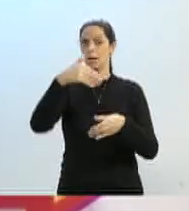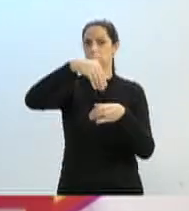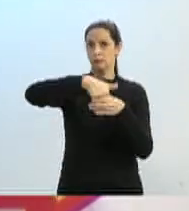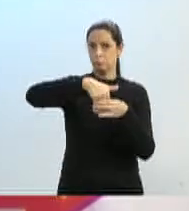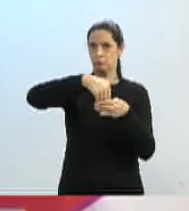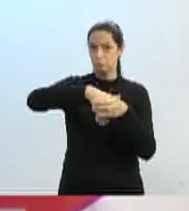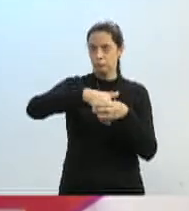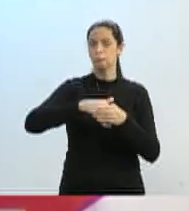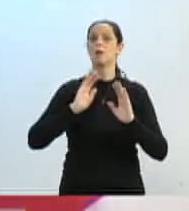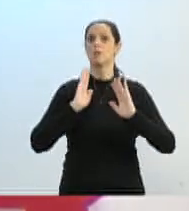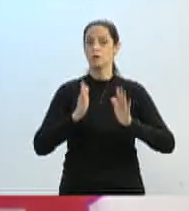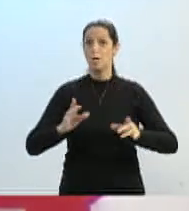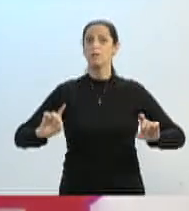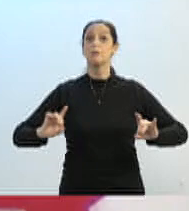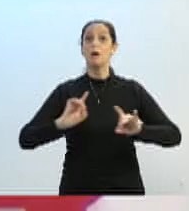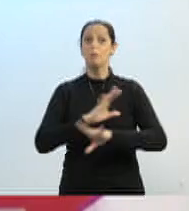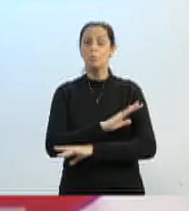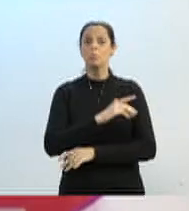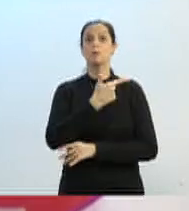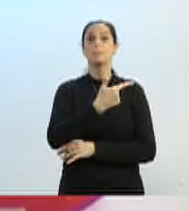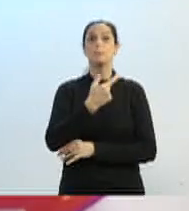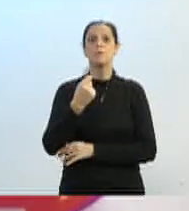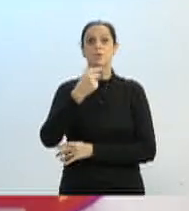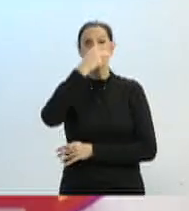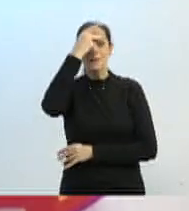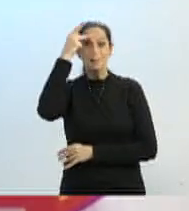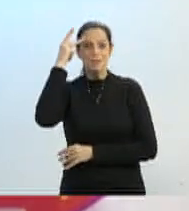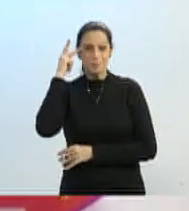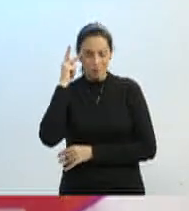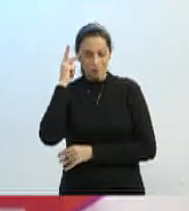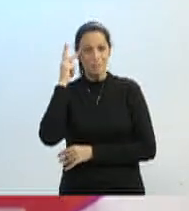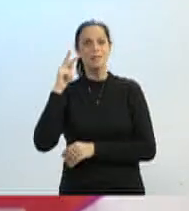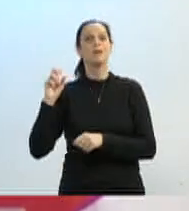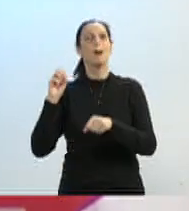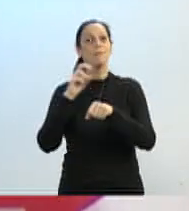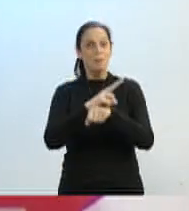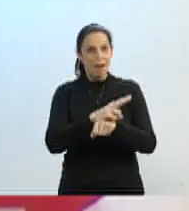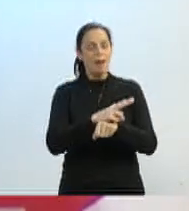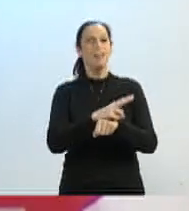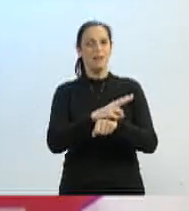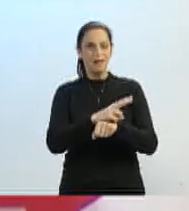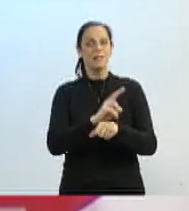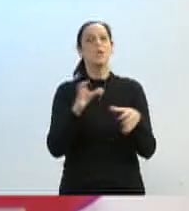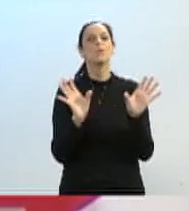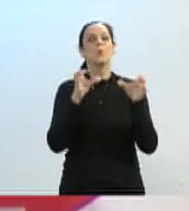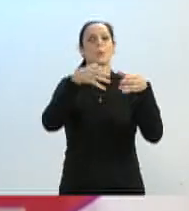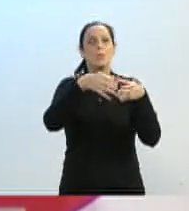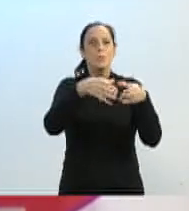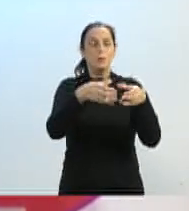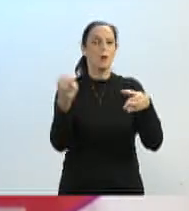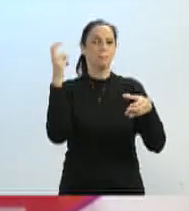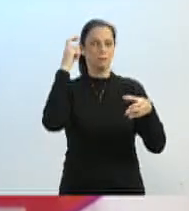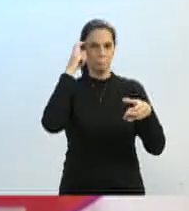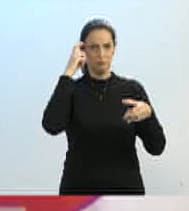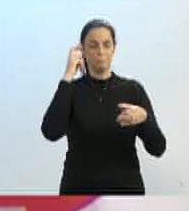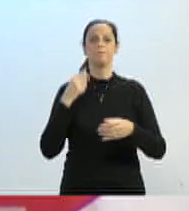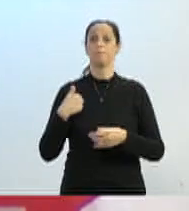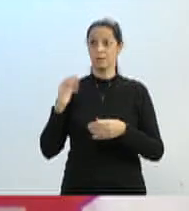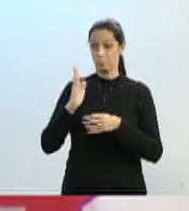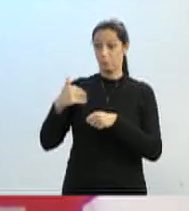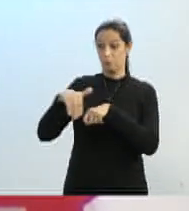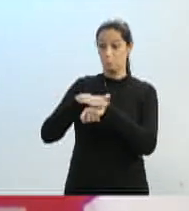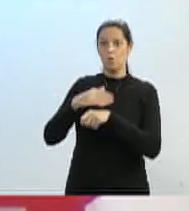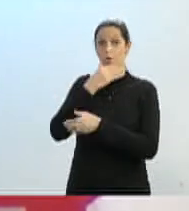estariam definidos os 20 eleitos que ocupariam as cadeiras disponíveis. Até, inclusive, fiz questão de falar com o